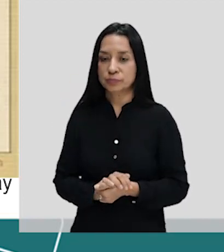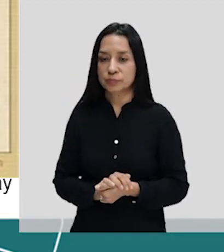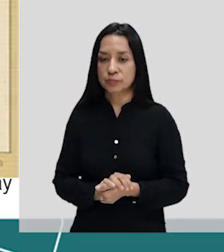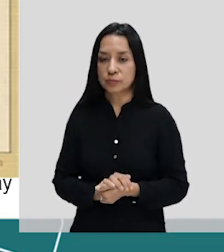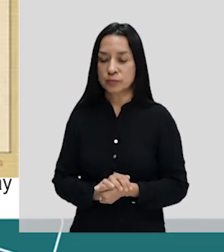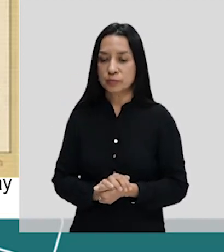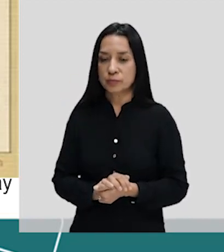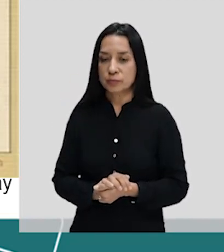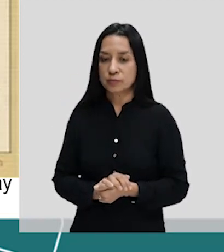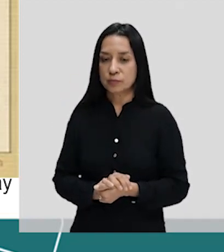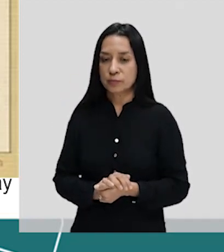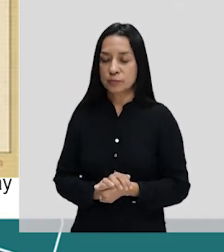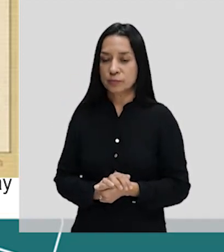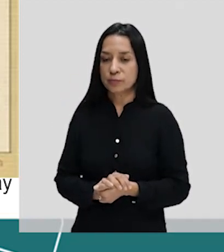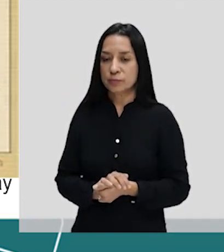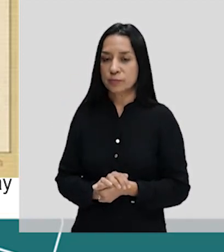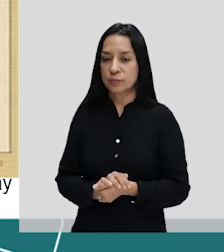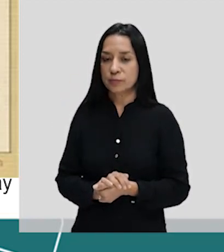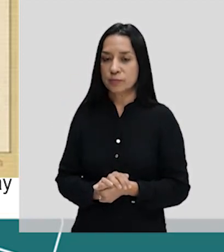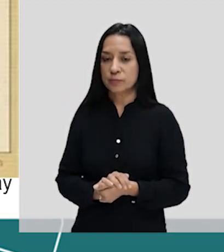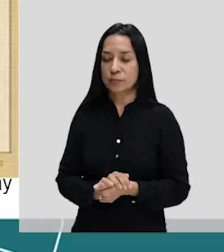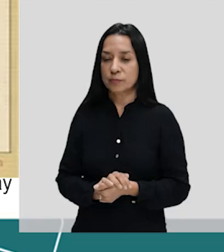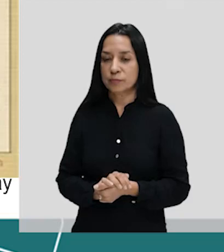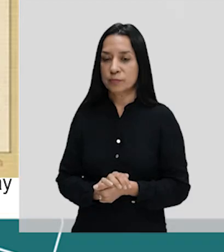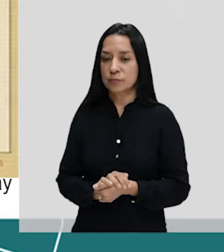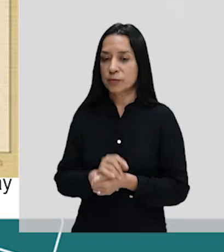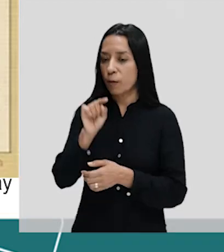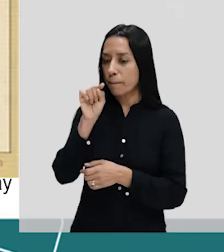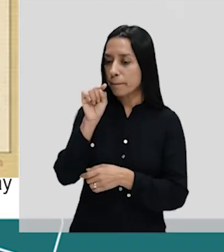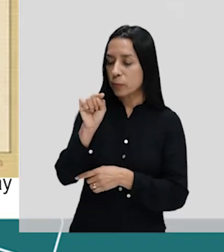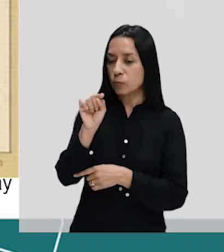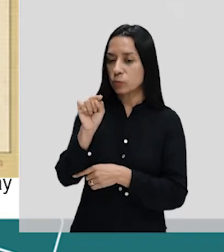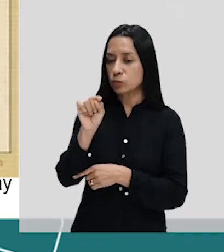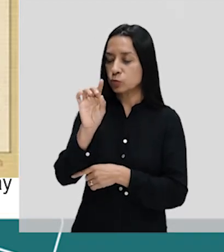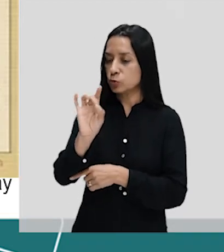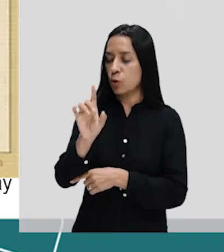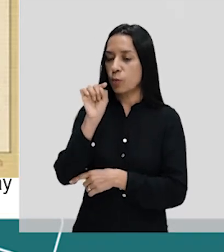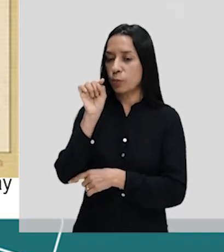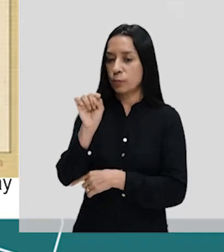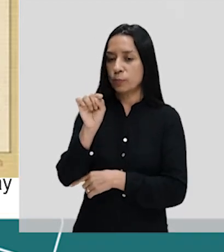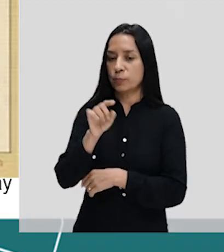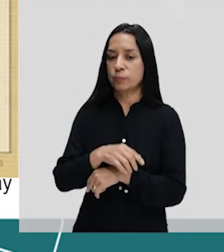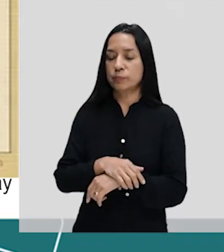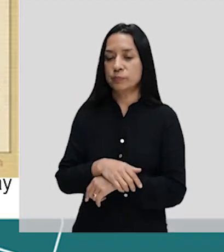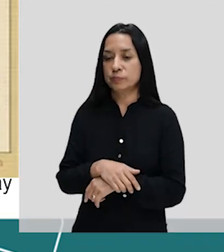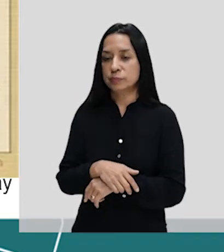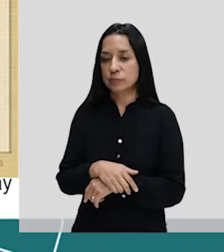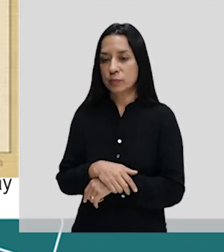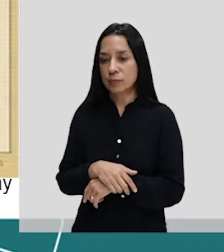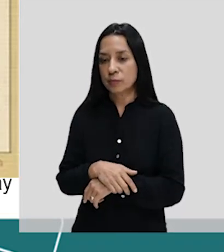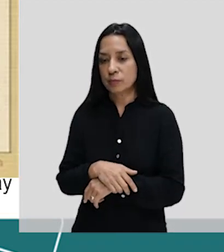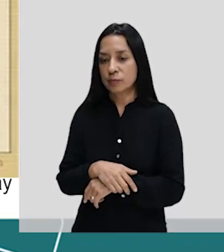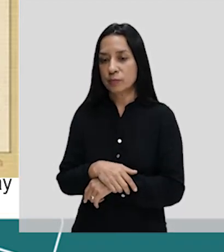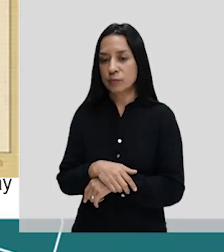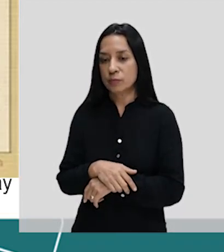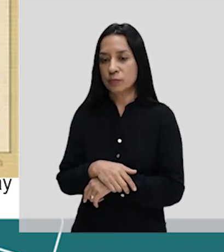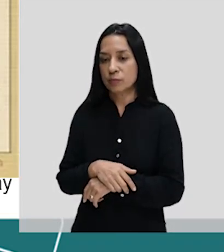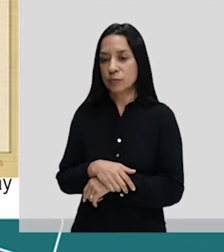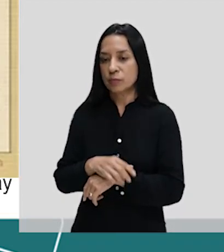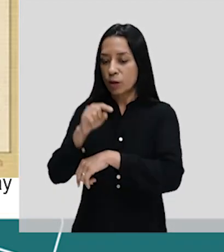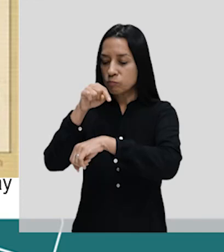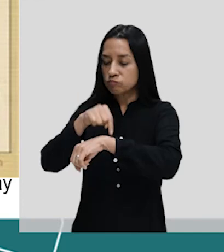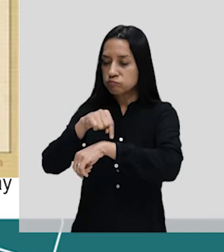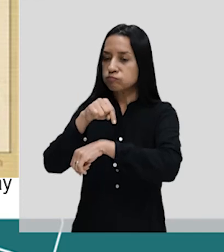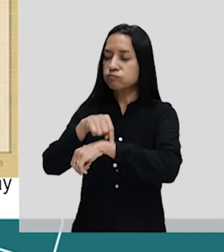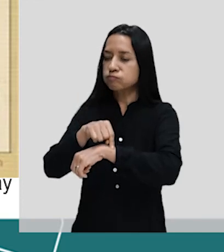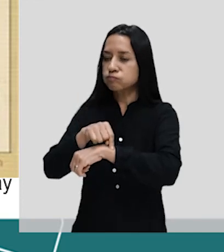pontuação. Stop é só um ponto, tá? Stop. Um